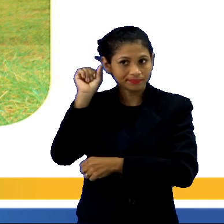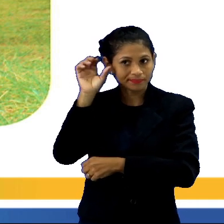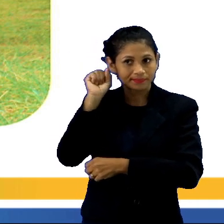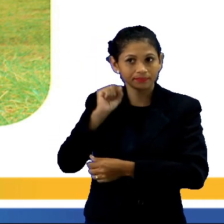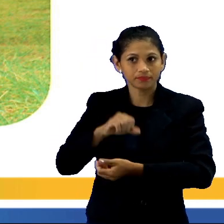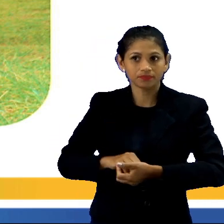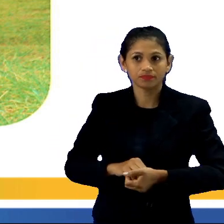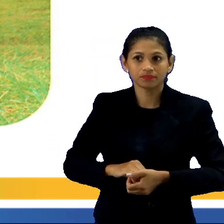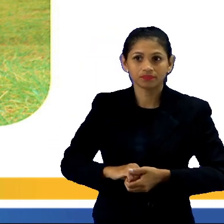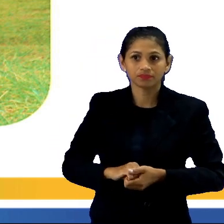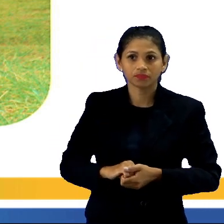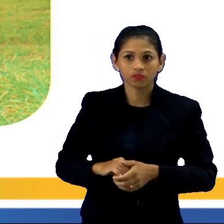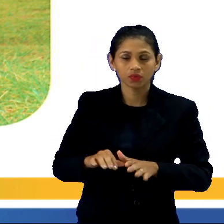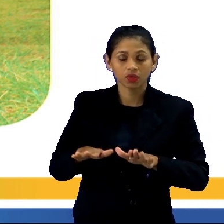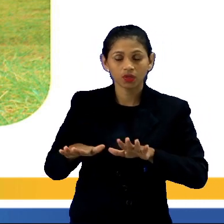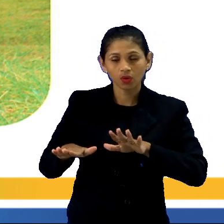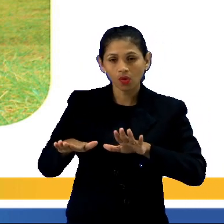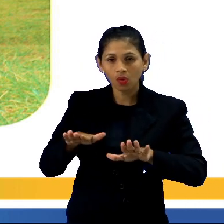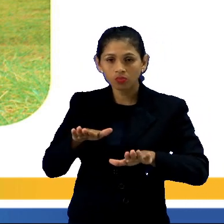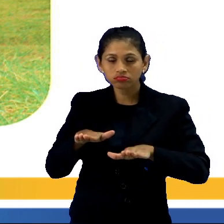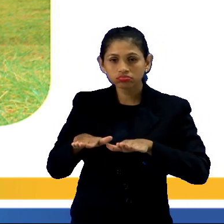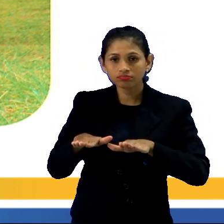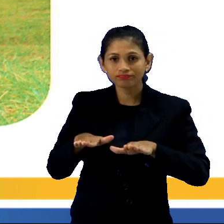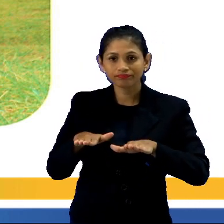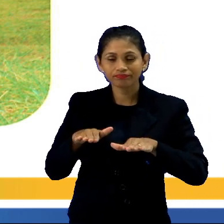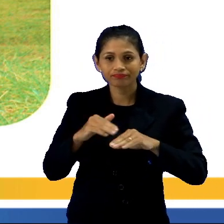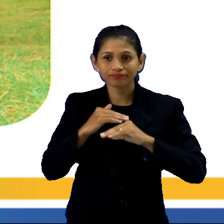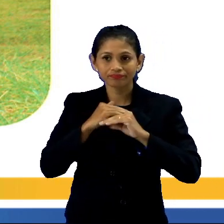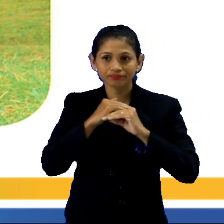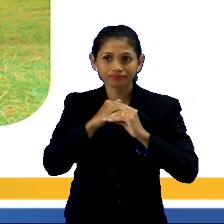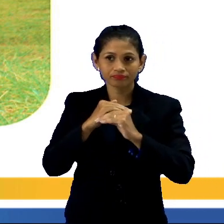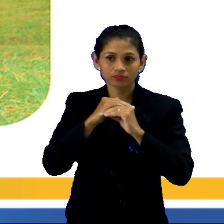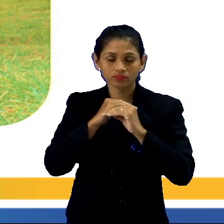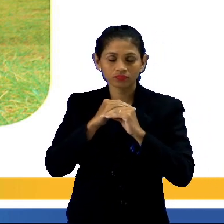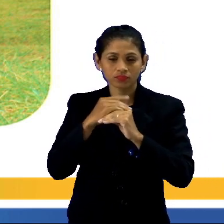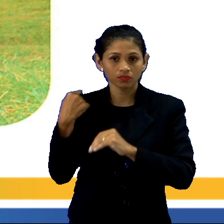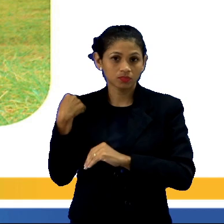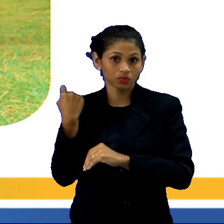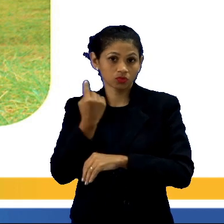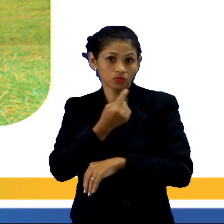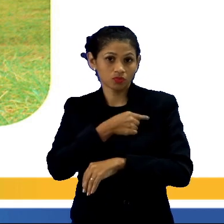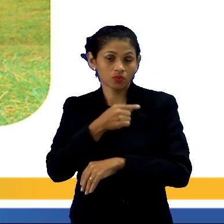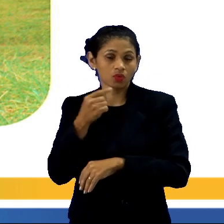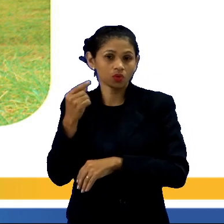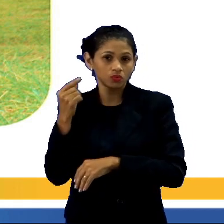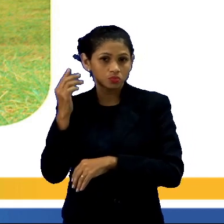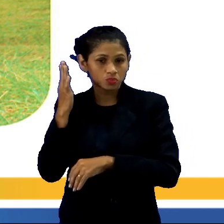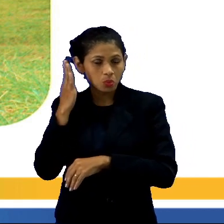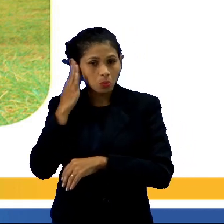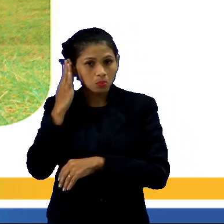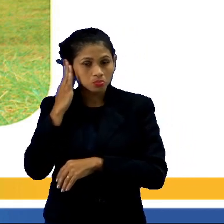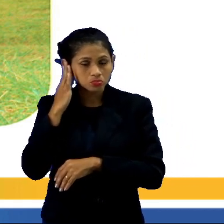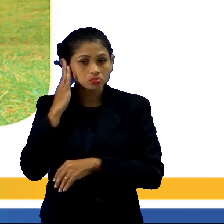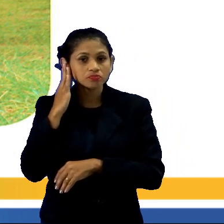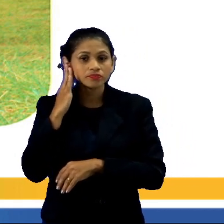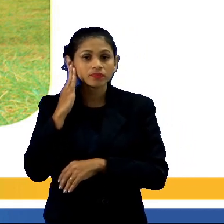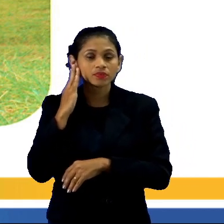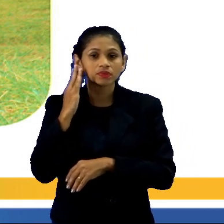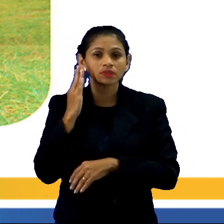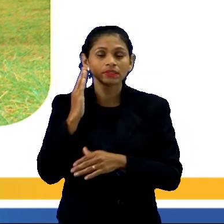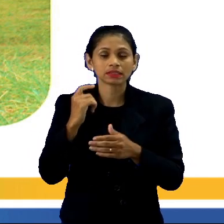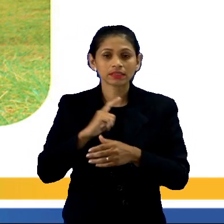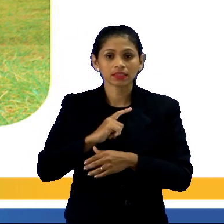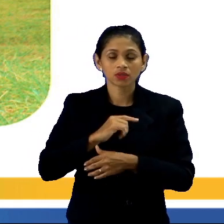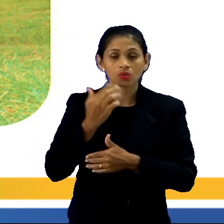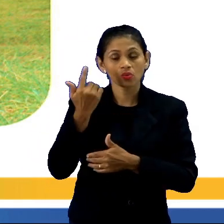como eu disse para vocês, as nossas orelhas, né, elas não vão ajudar só no som. Também tem a questão de algumas partes que vão ajudar no equilíbrio.